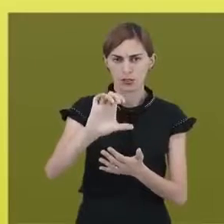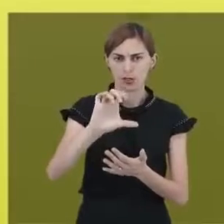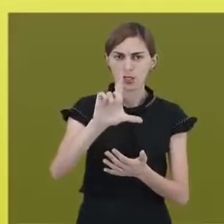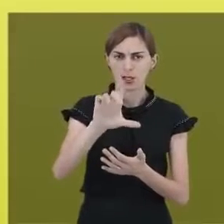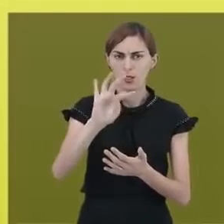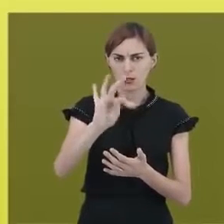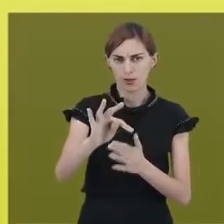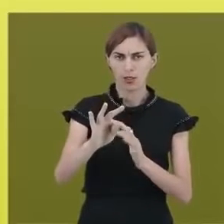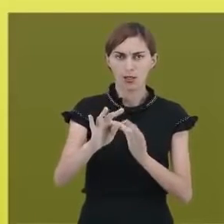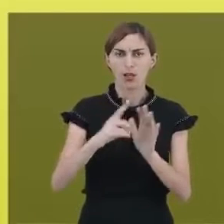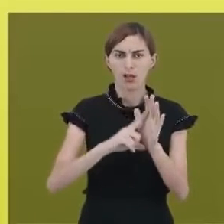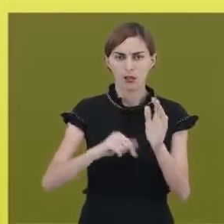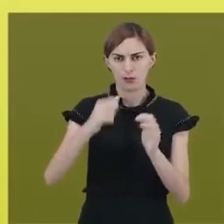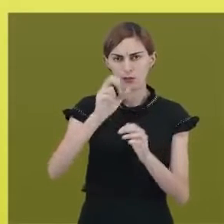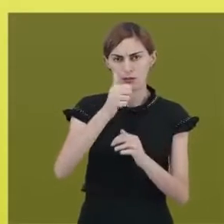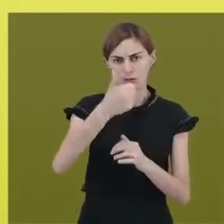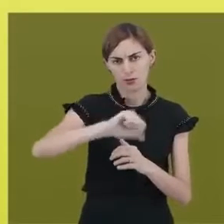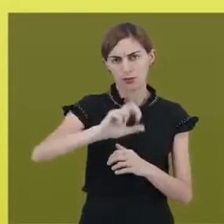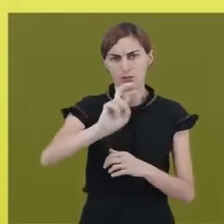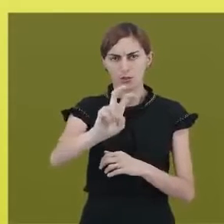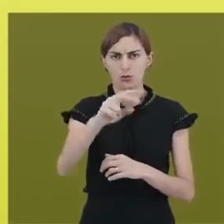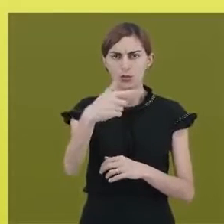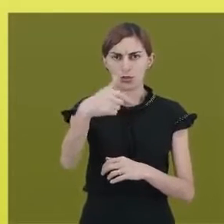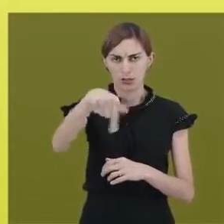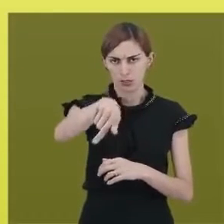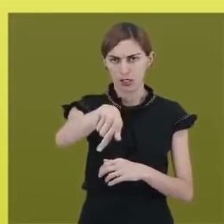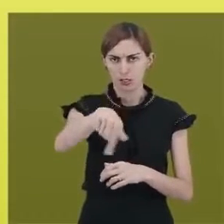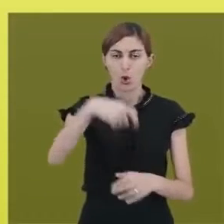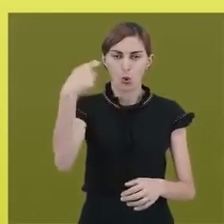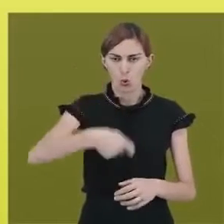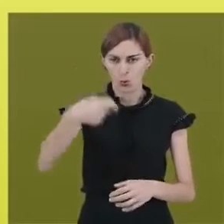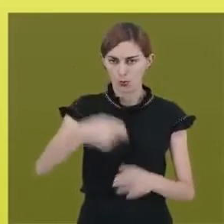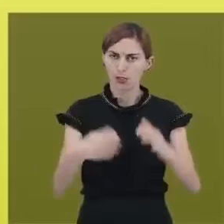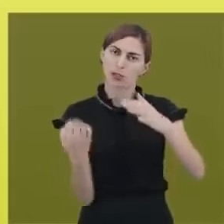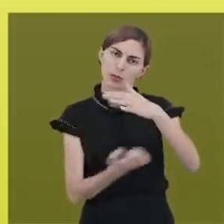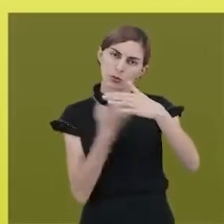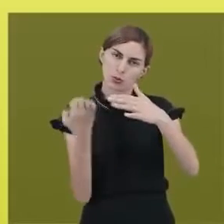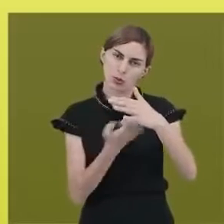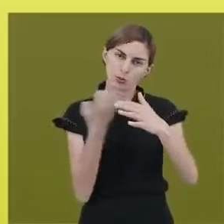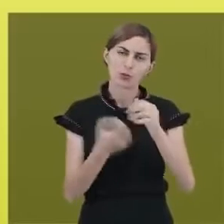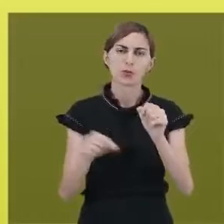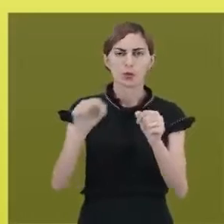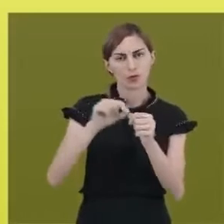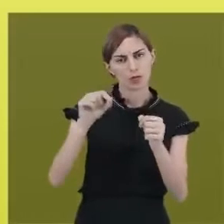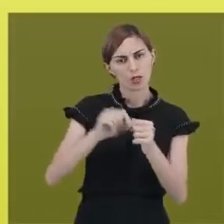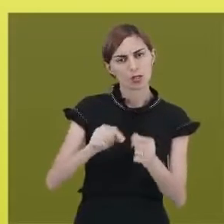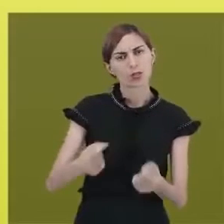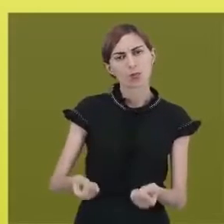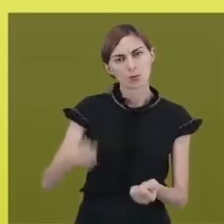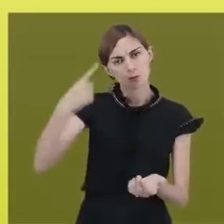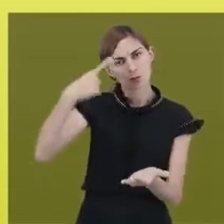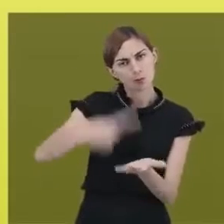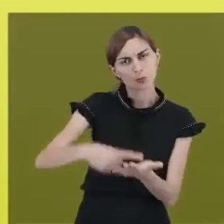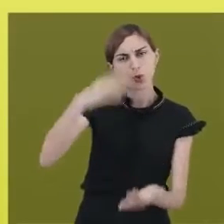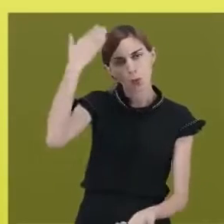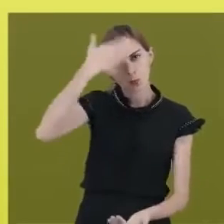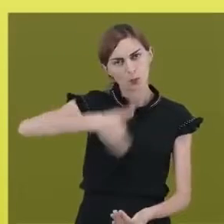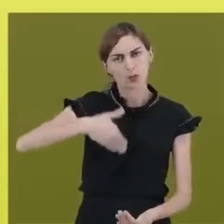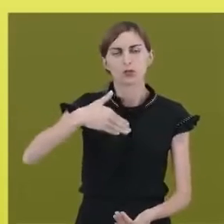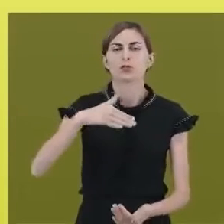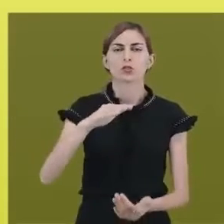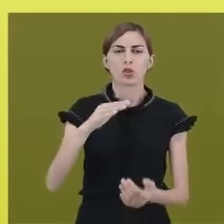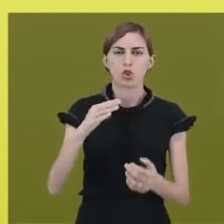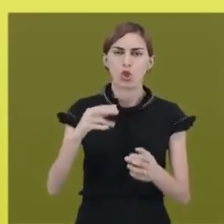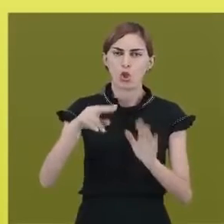no seu artigo 157, vai dizer que é obrigação da empresa cumprir e fazer cumprir todas as normas